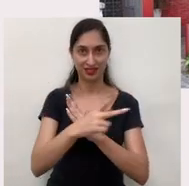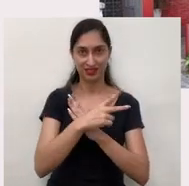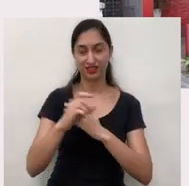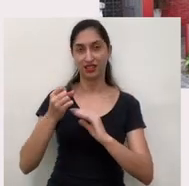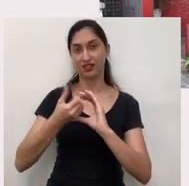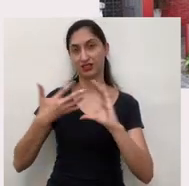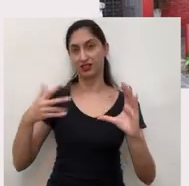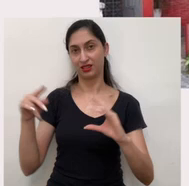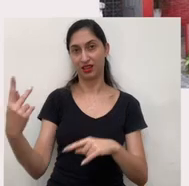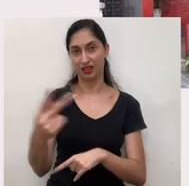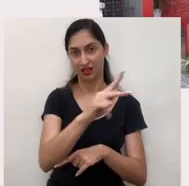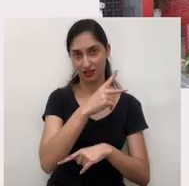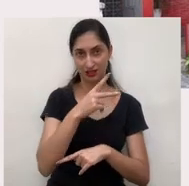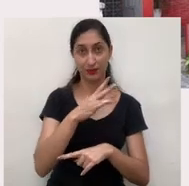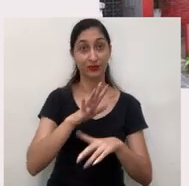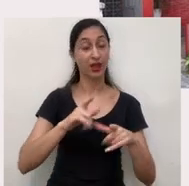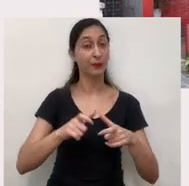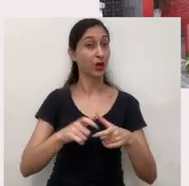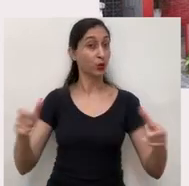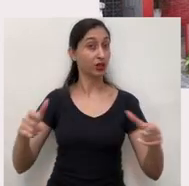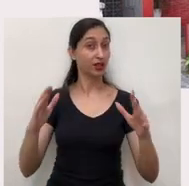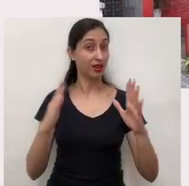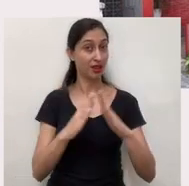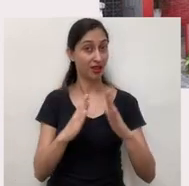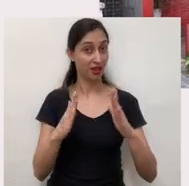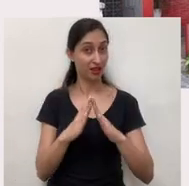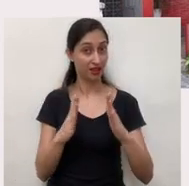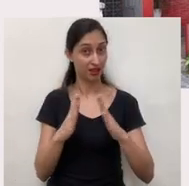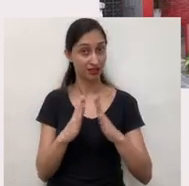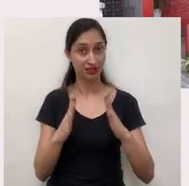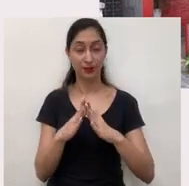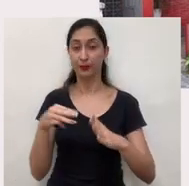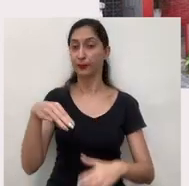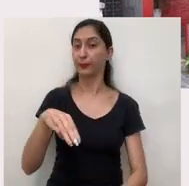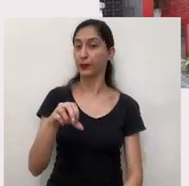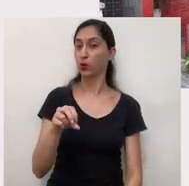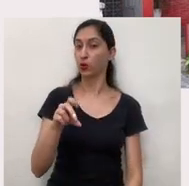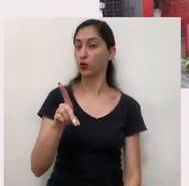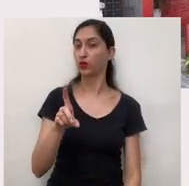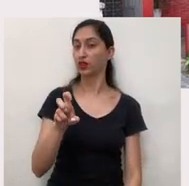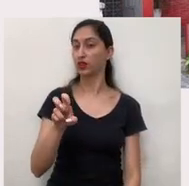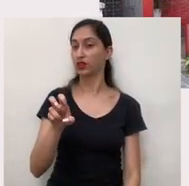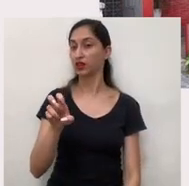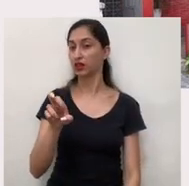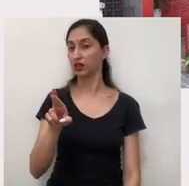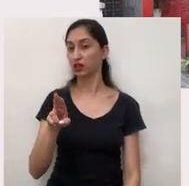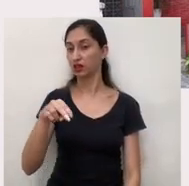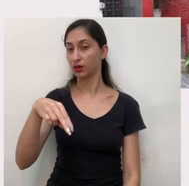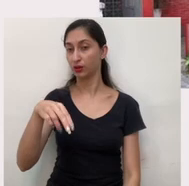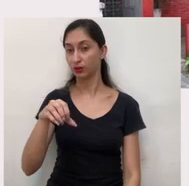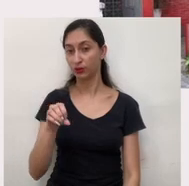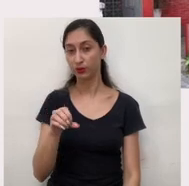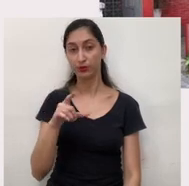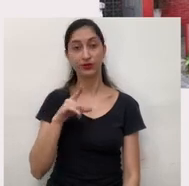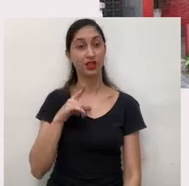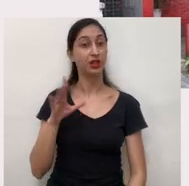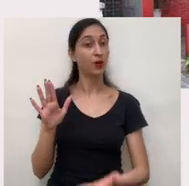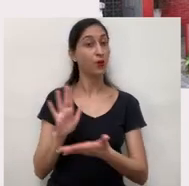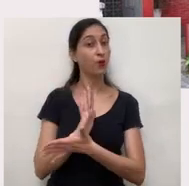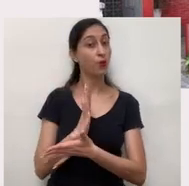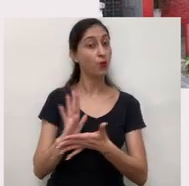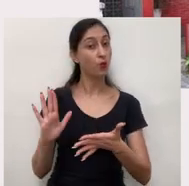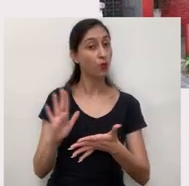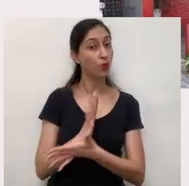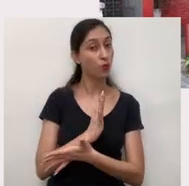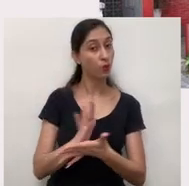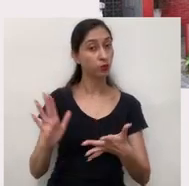casas são, em sua maioria, de traçado moderno, né? Então, já há algum tipo,